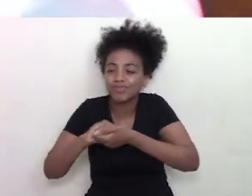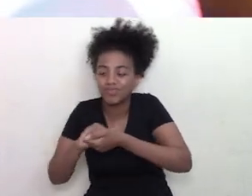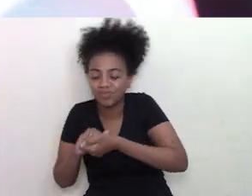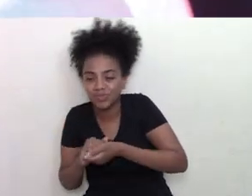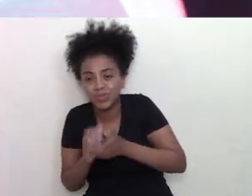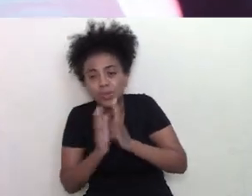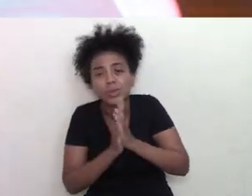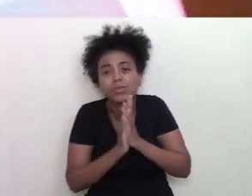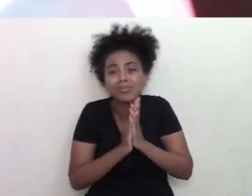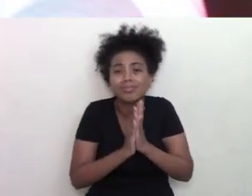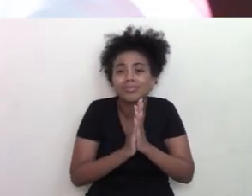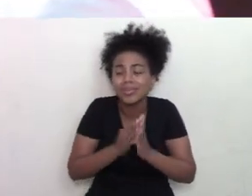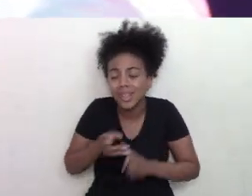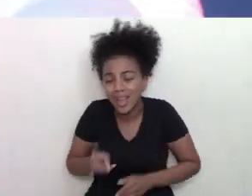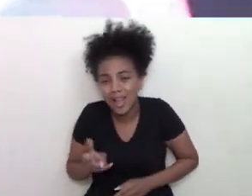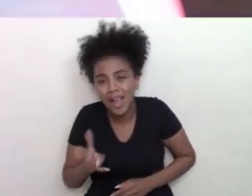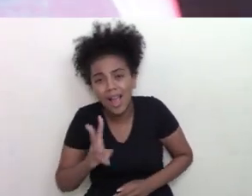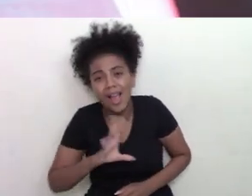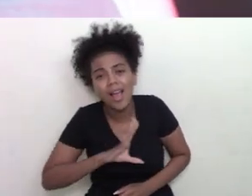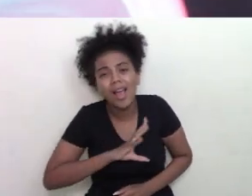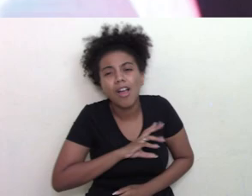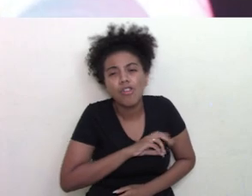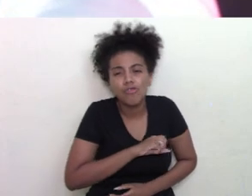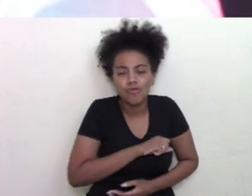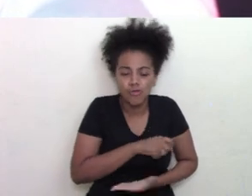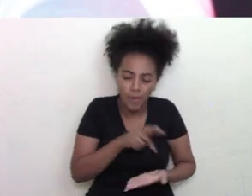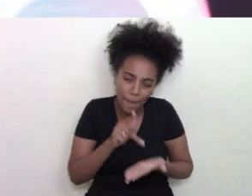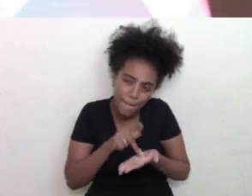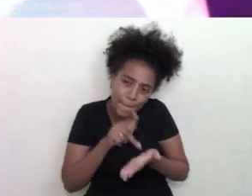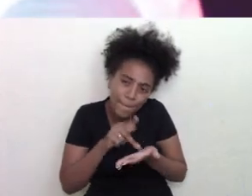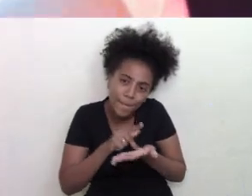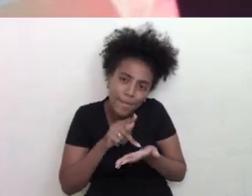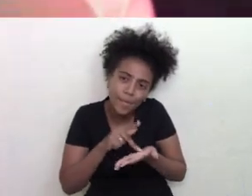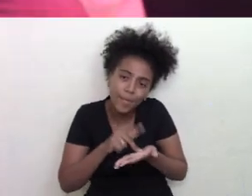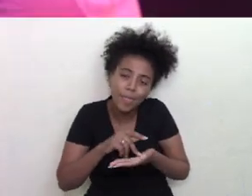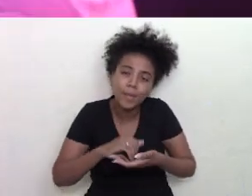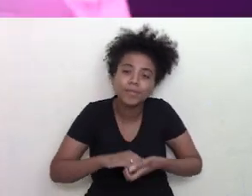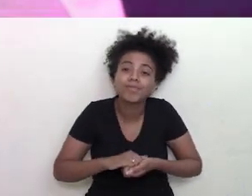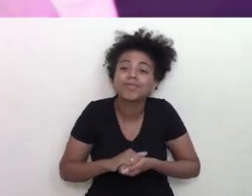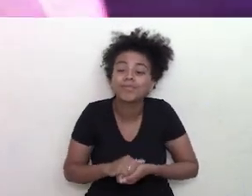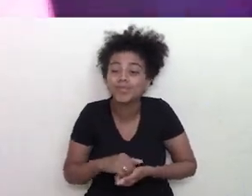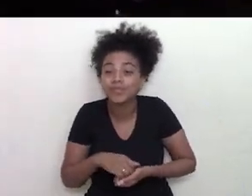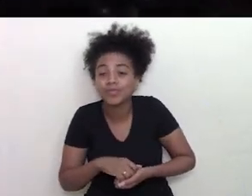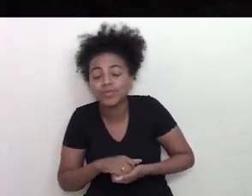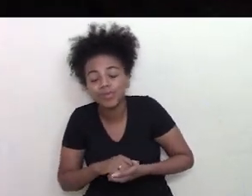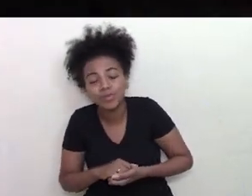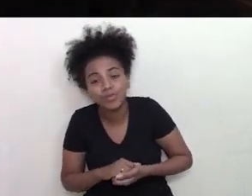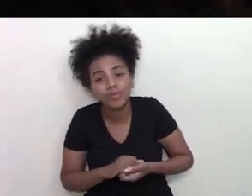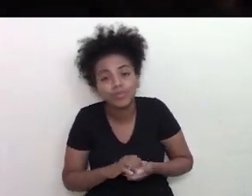Juramos pra sempre amor de verdade. Eu não sei, quero ouvir!